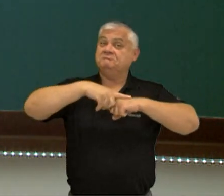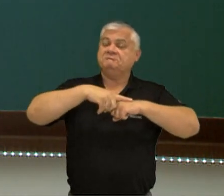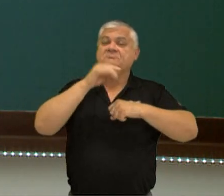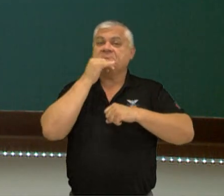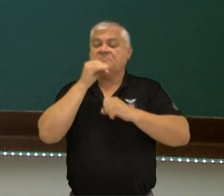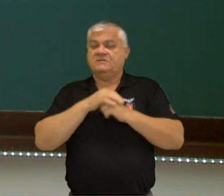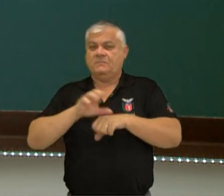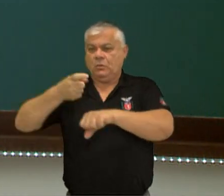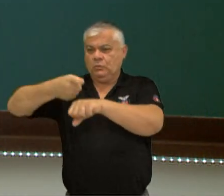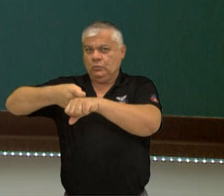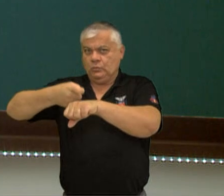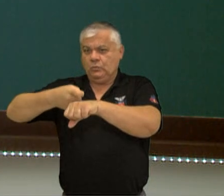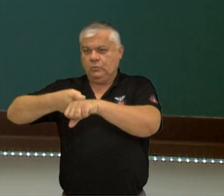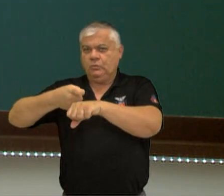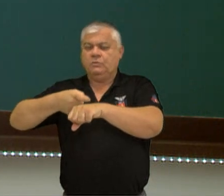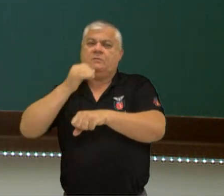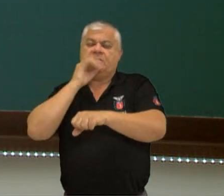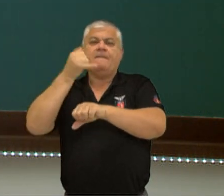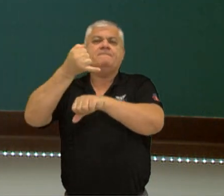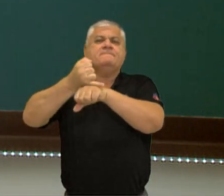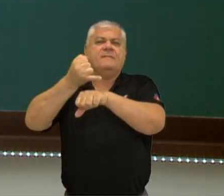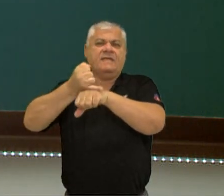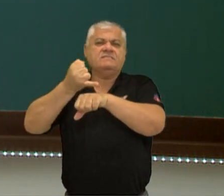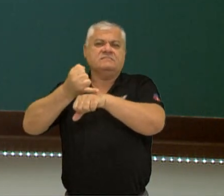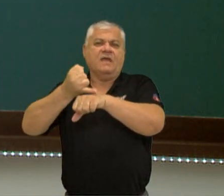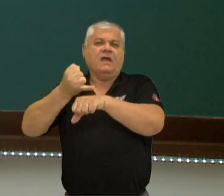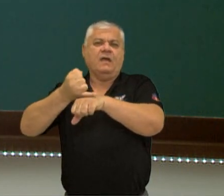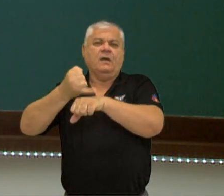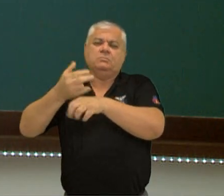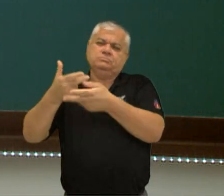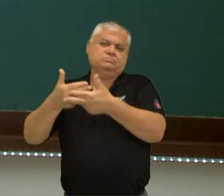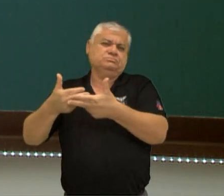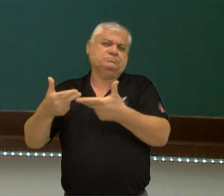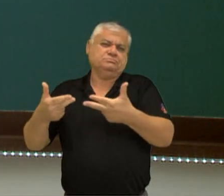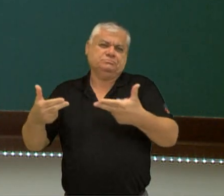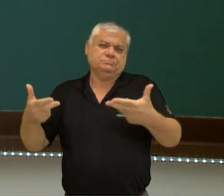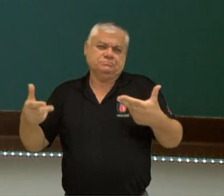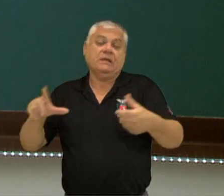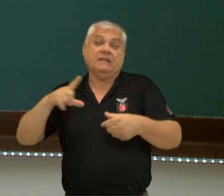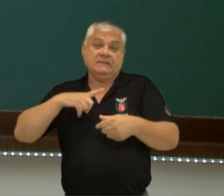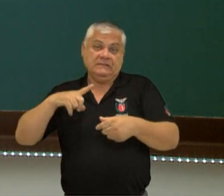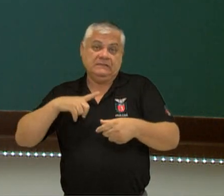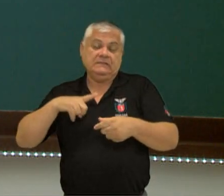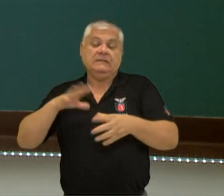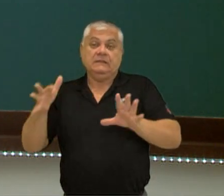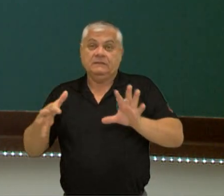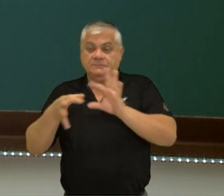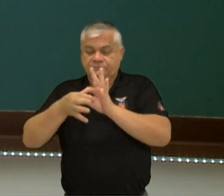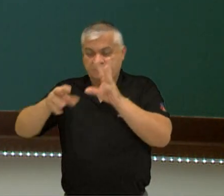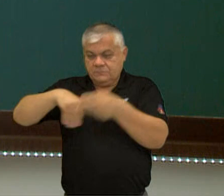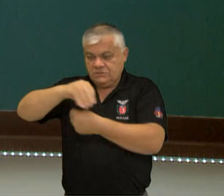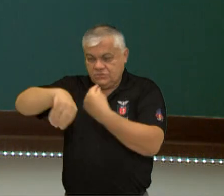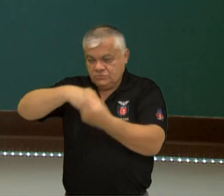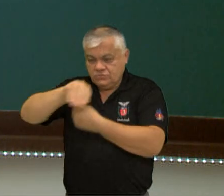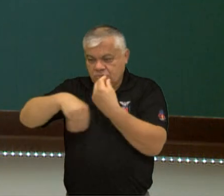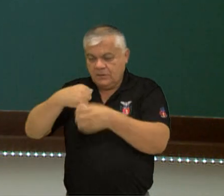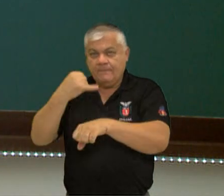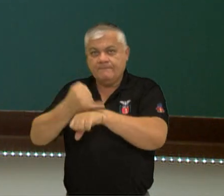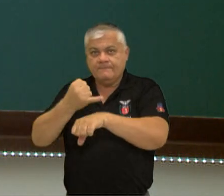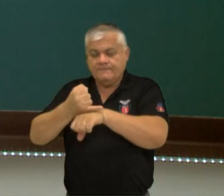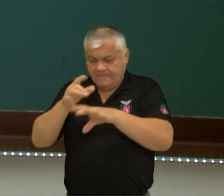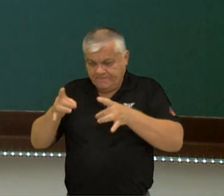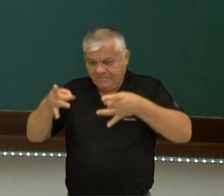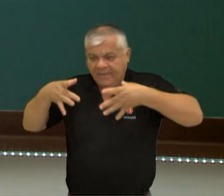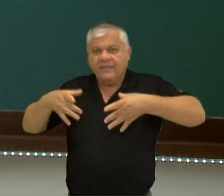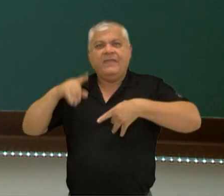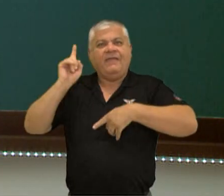fase sólida, como as ligas metálicas que fazem diversos materiais que temos por aí, são a união de metais que formam então um